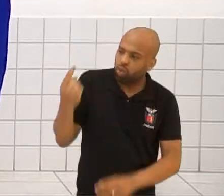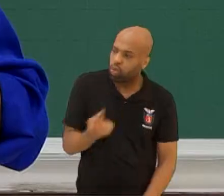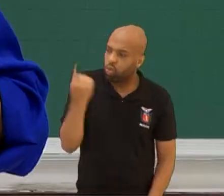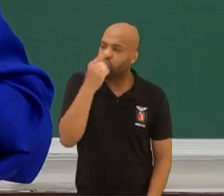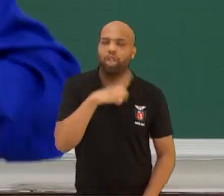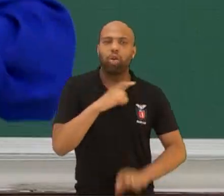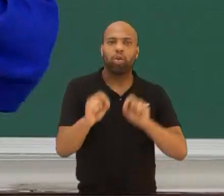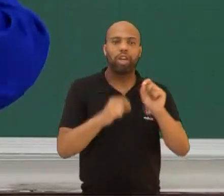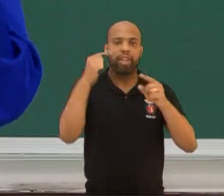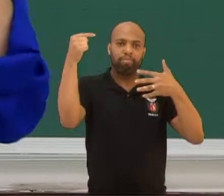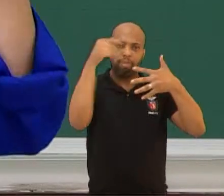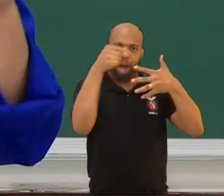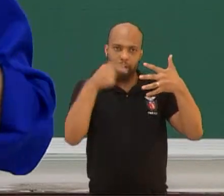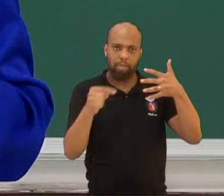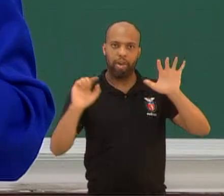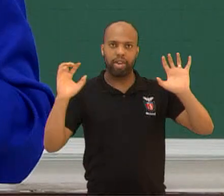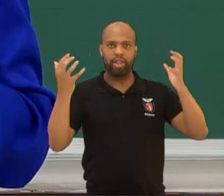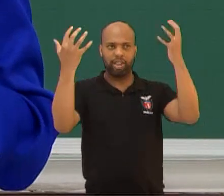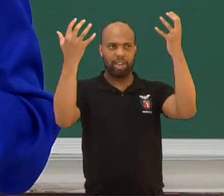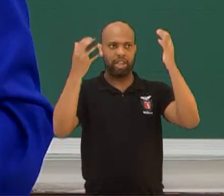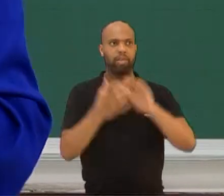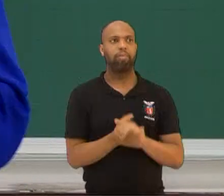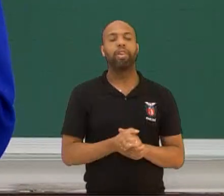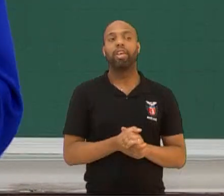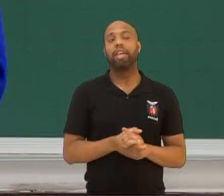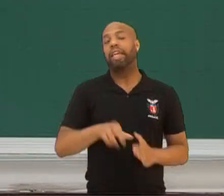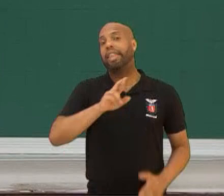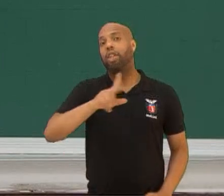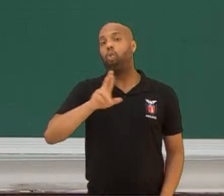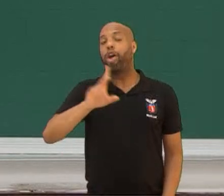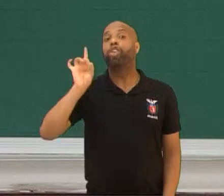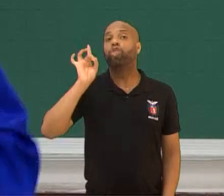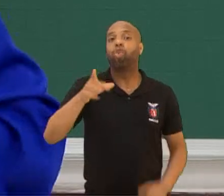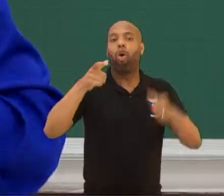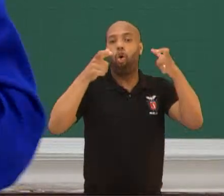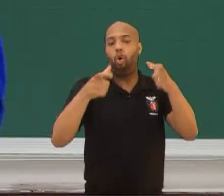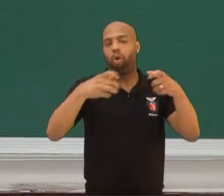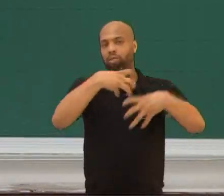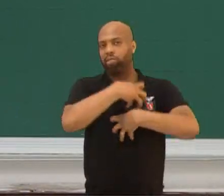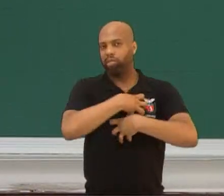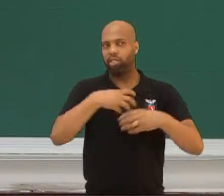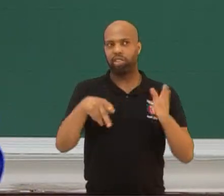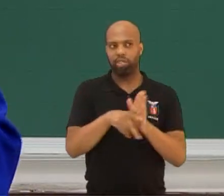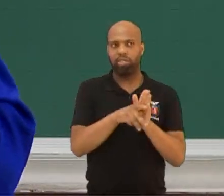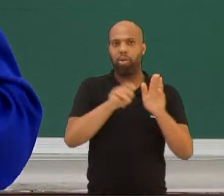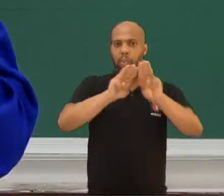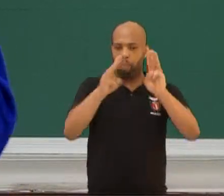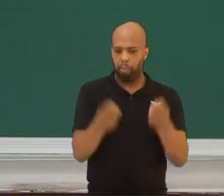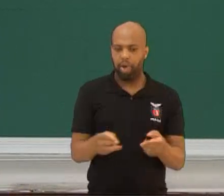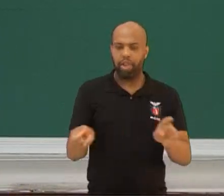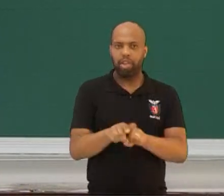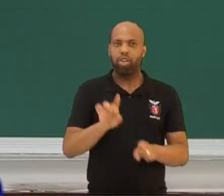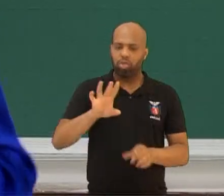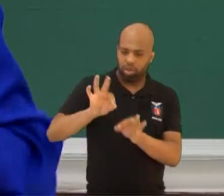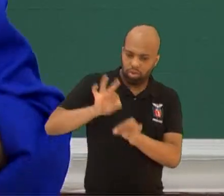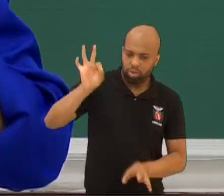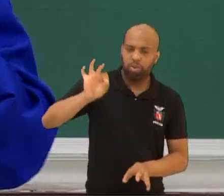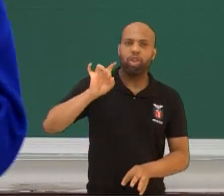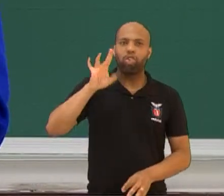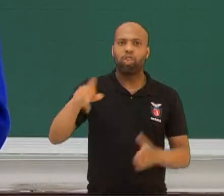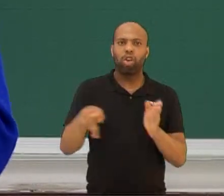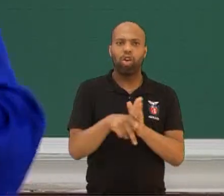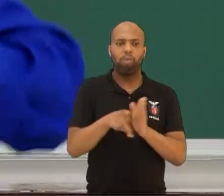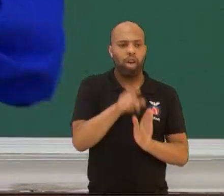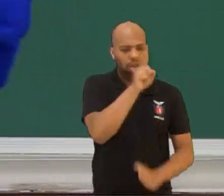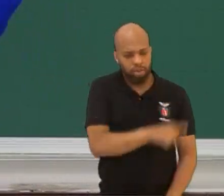elementos climáticos, nós não temos nada determinante, não é só a posição, só a altitude, só as correntes